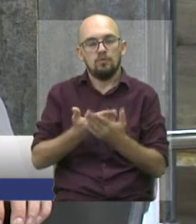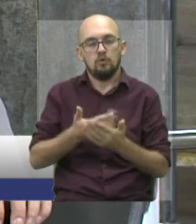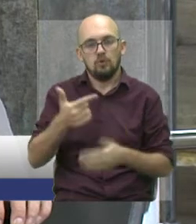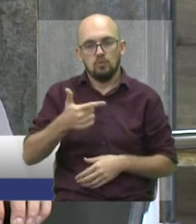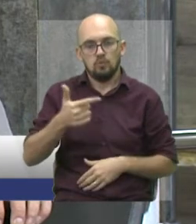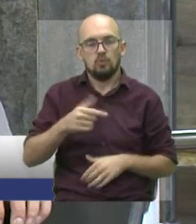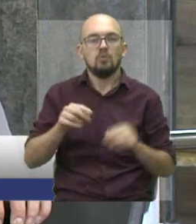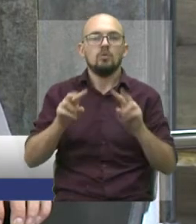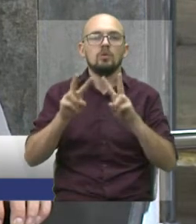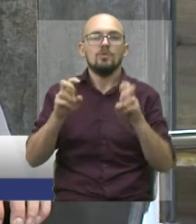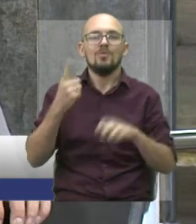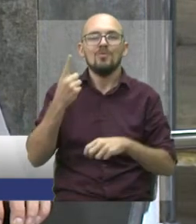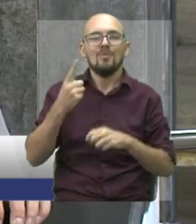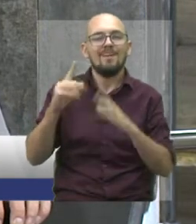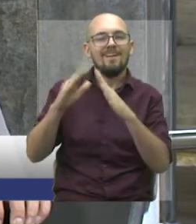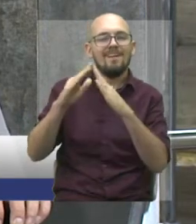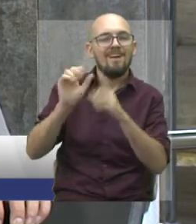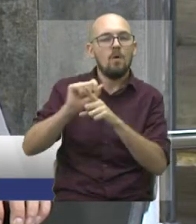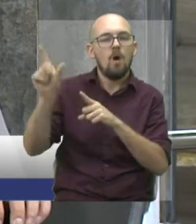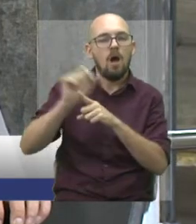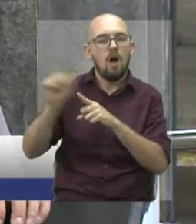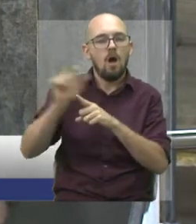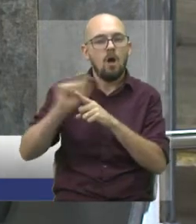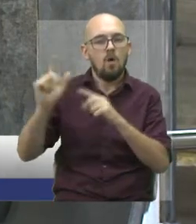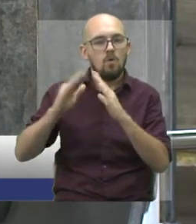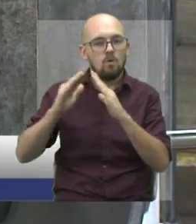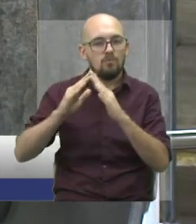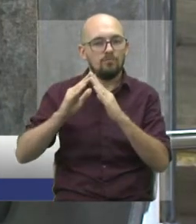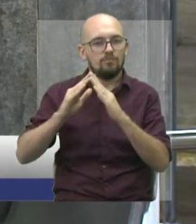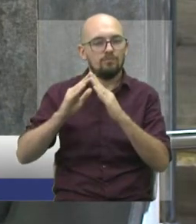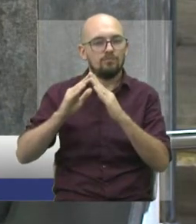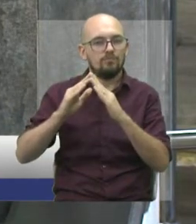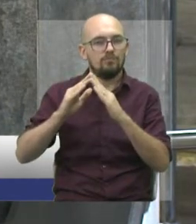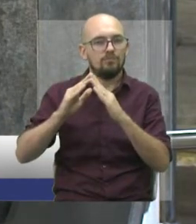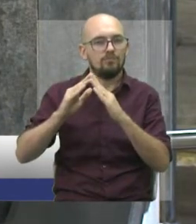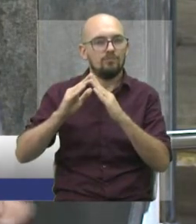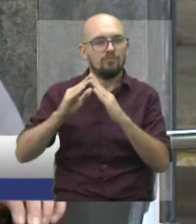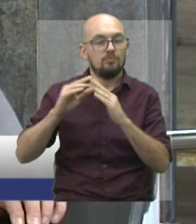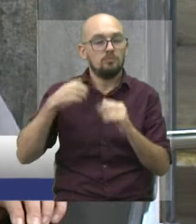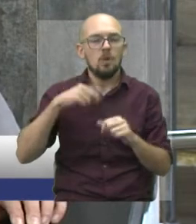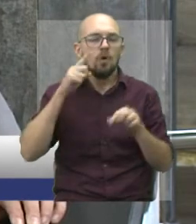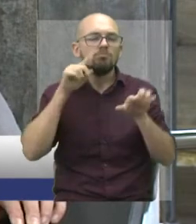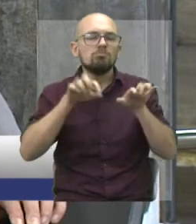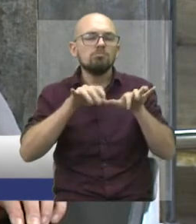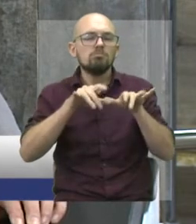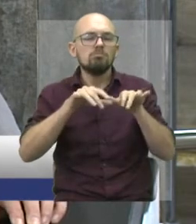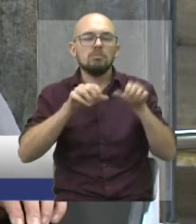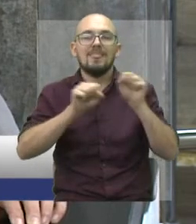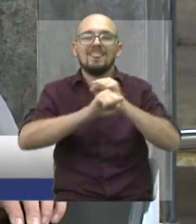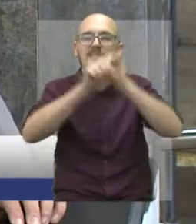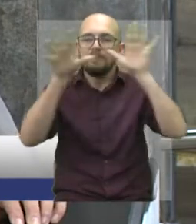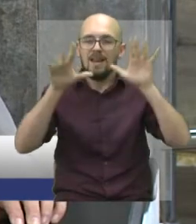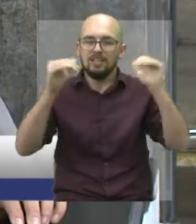foi sobre uma locação de um imóvel que, olhando no portal Transparência,